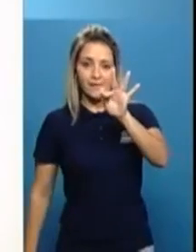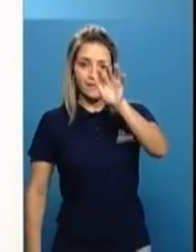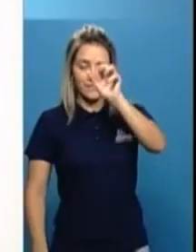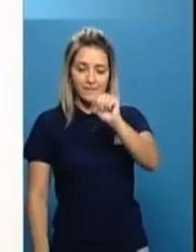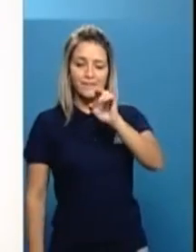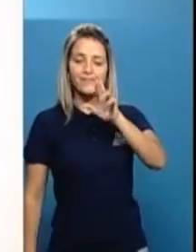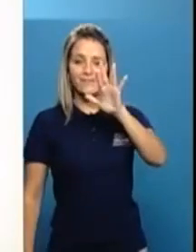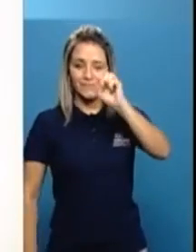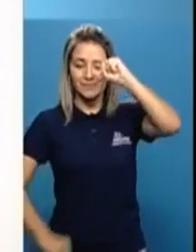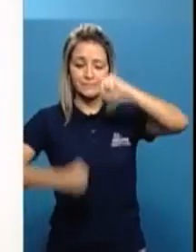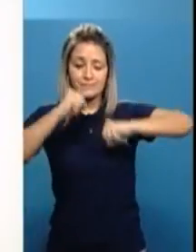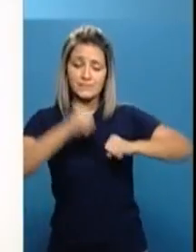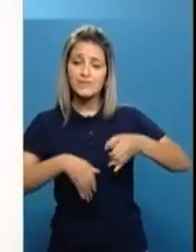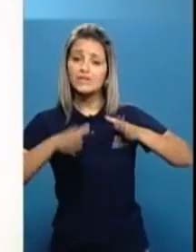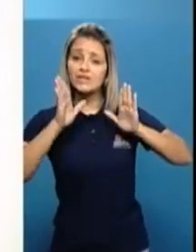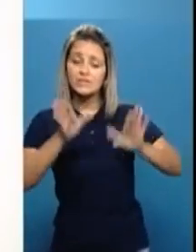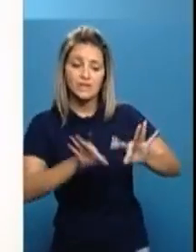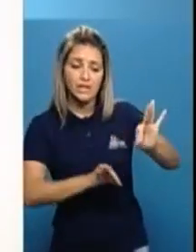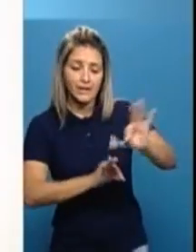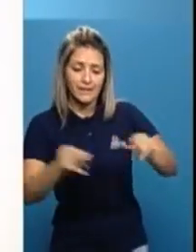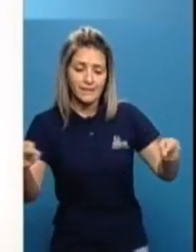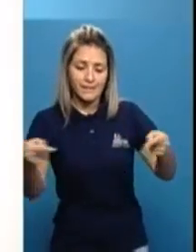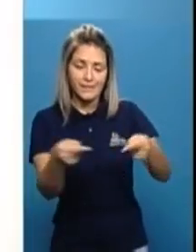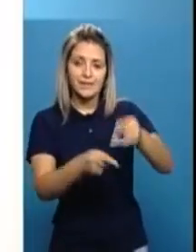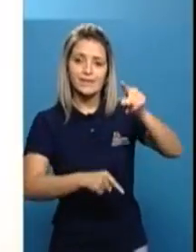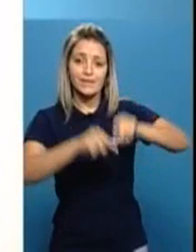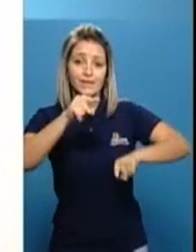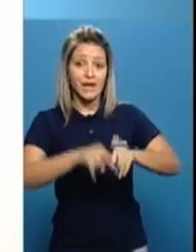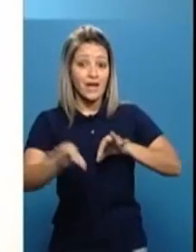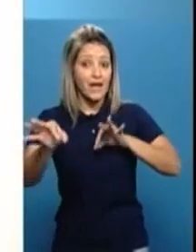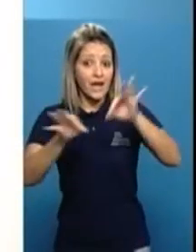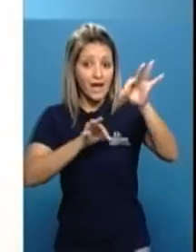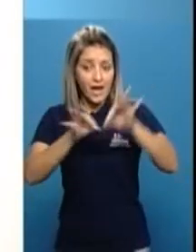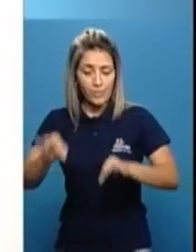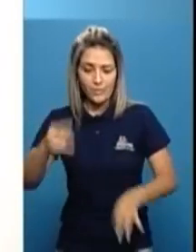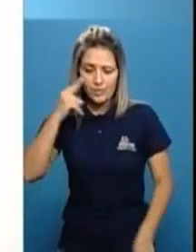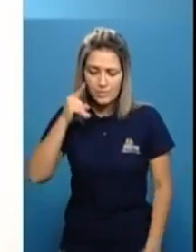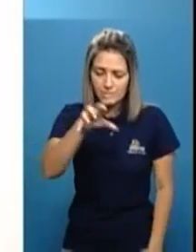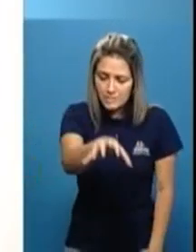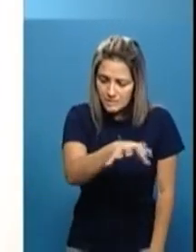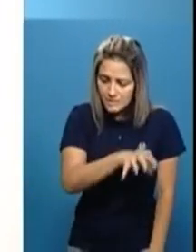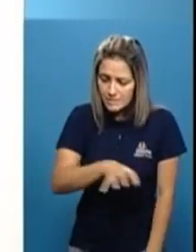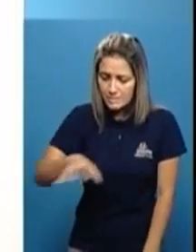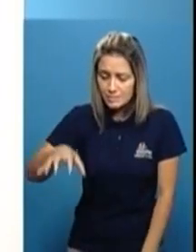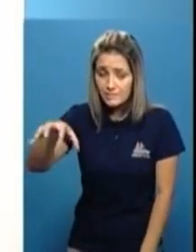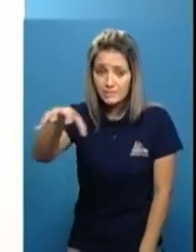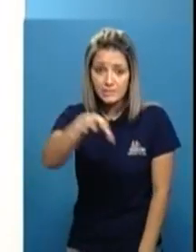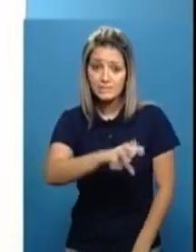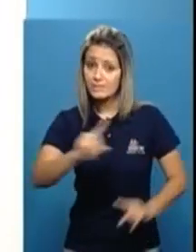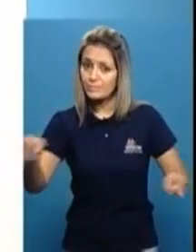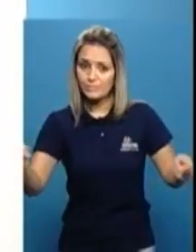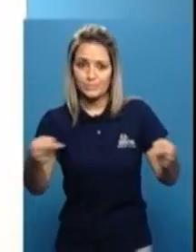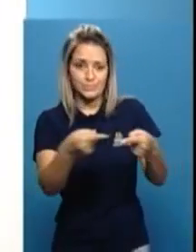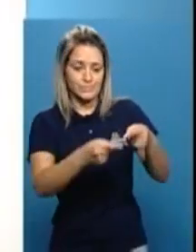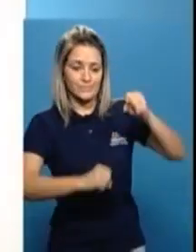projetada conforme o produto. O arranjo físico também vai nascer com esta fábrica.